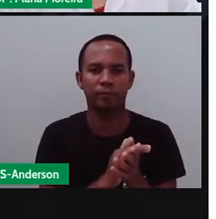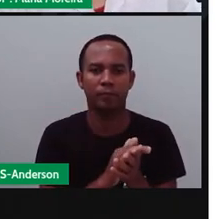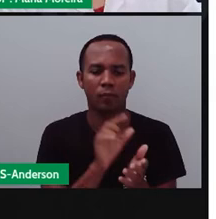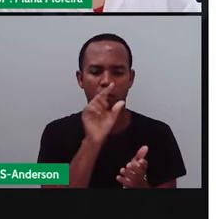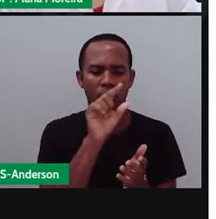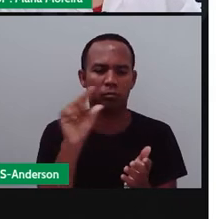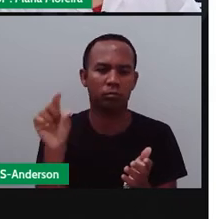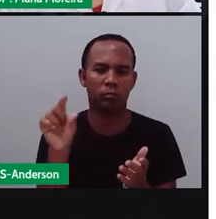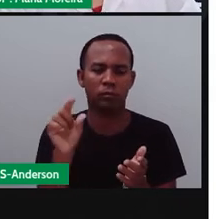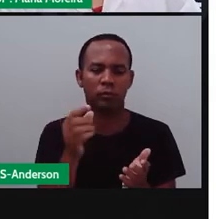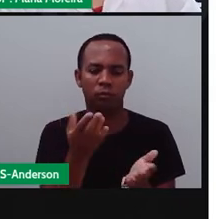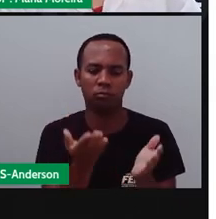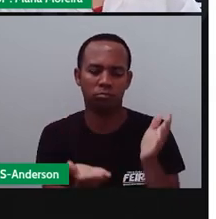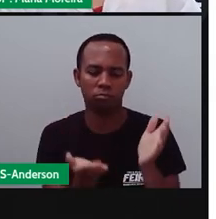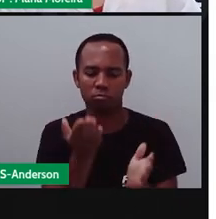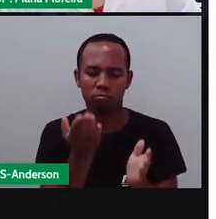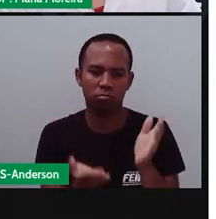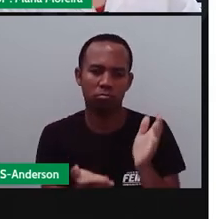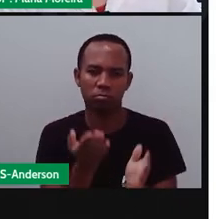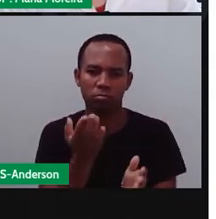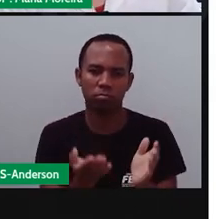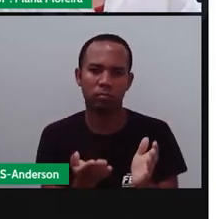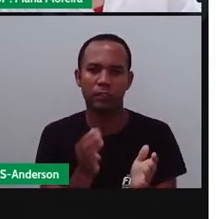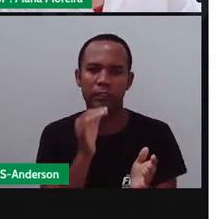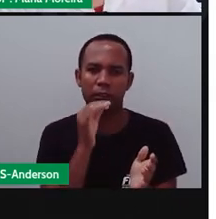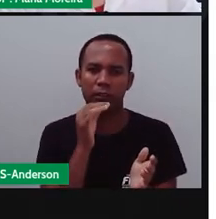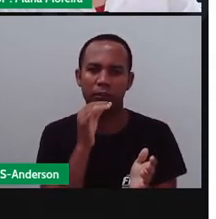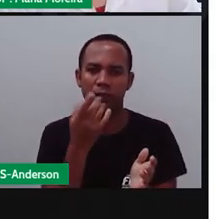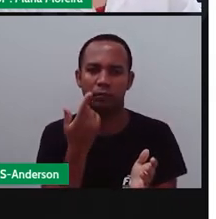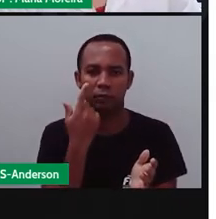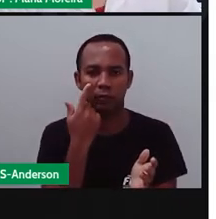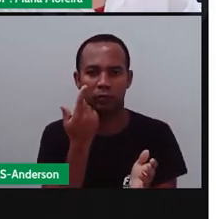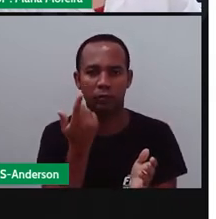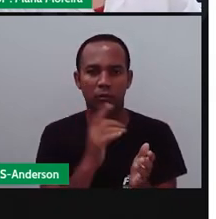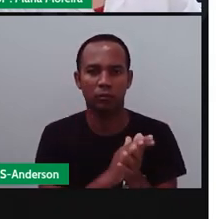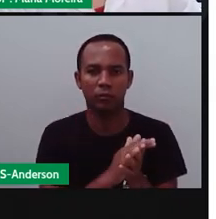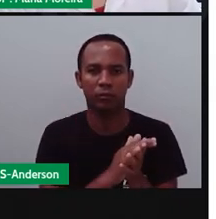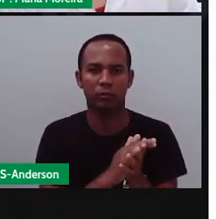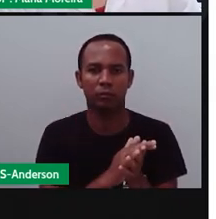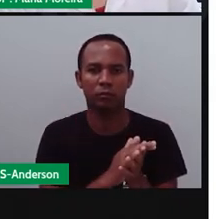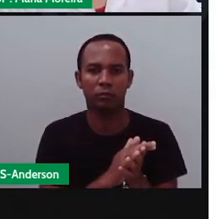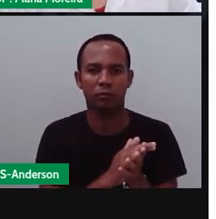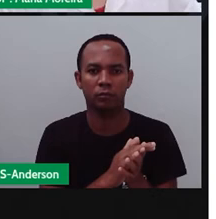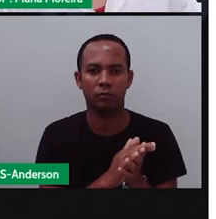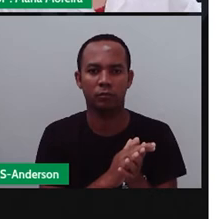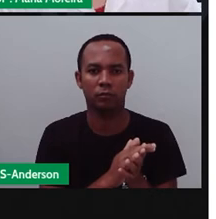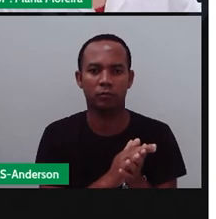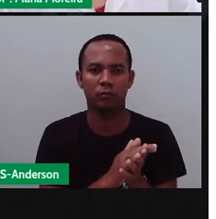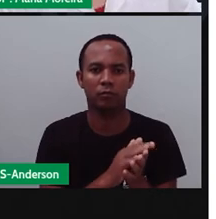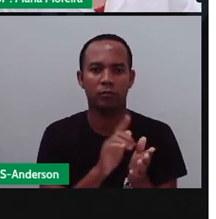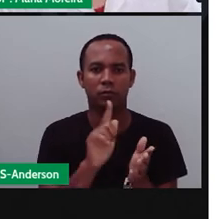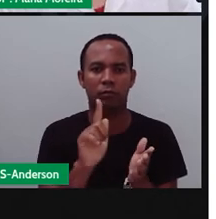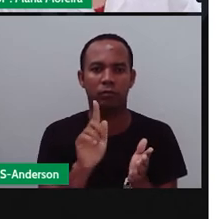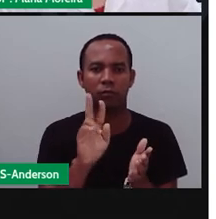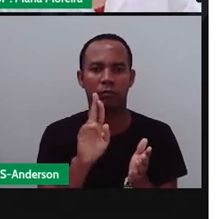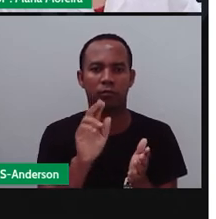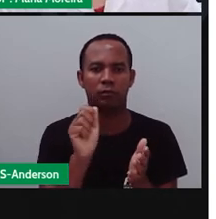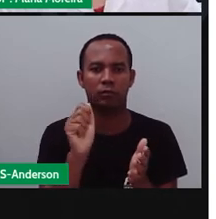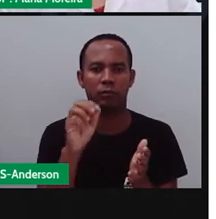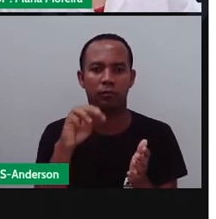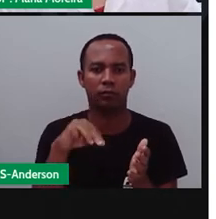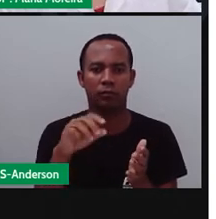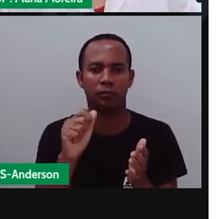descritas em unidades de medida, né? Como o quê? Gramas, mililitros, litros,